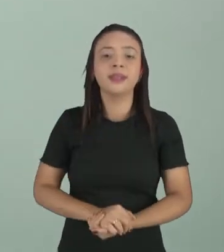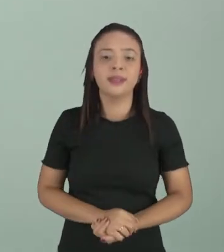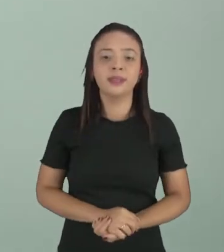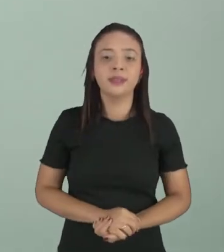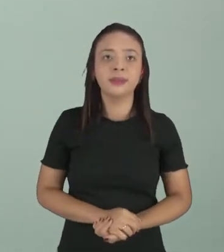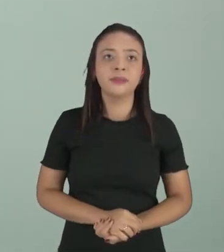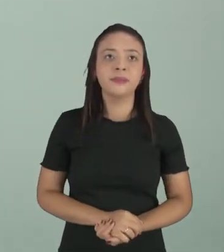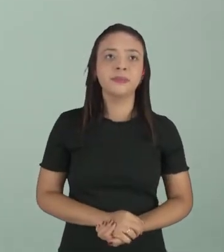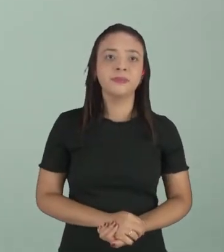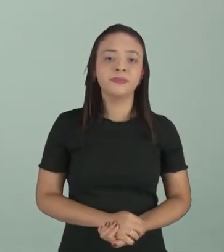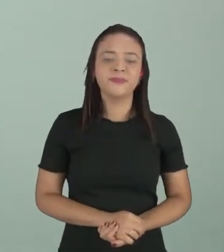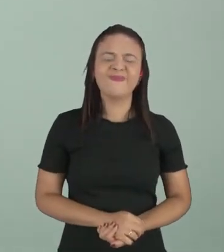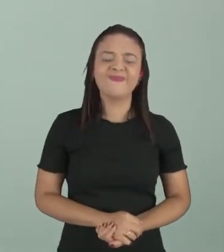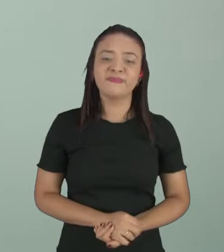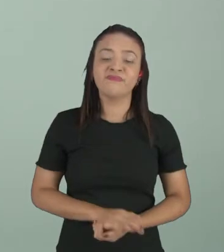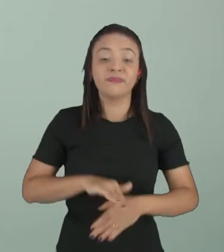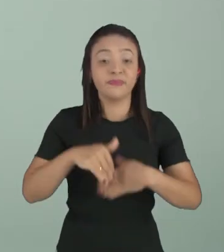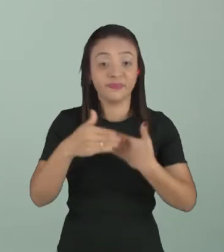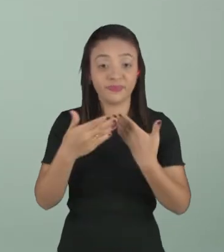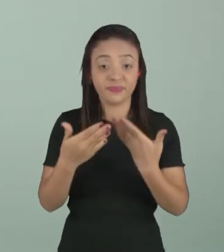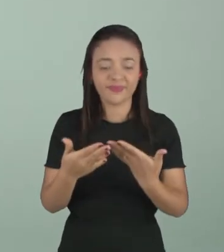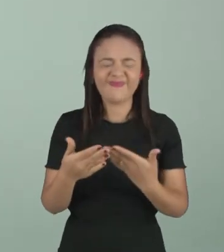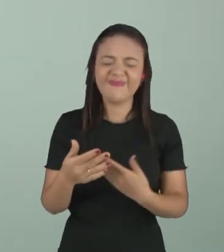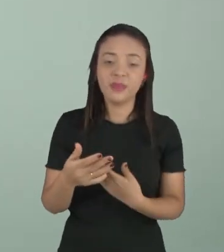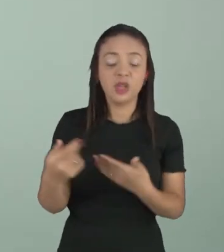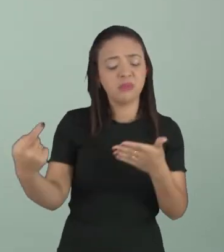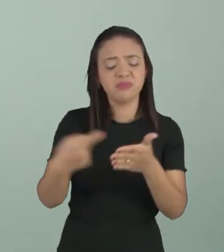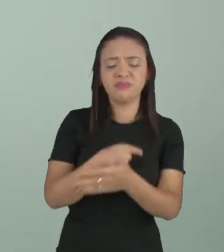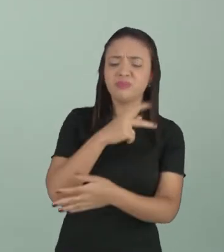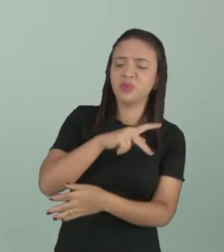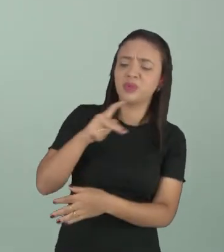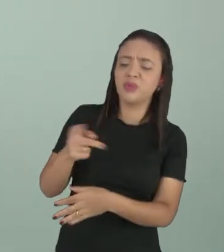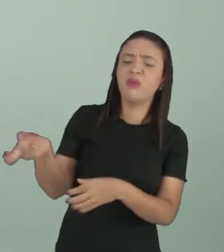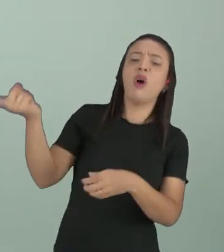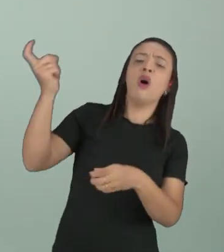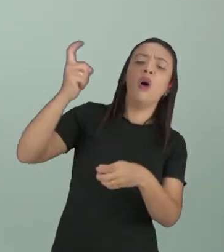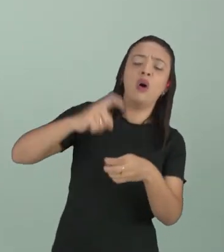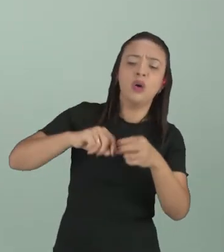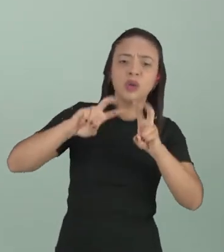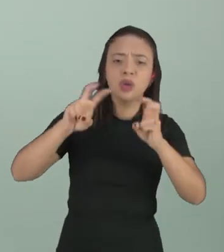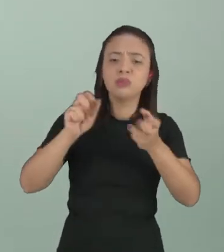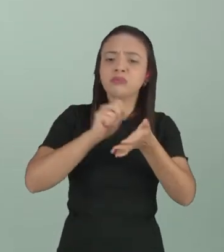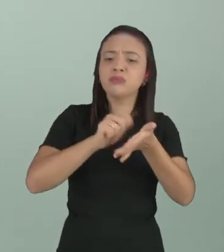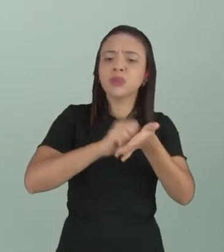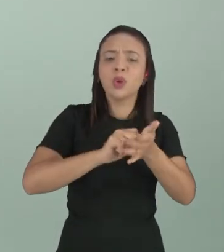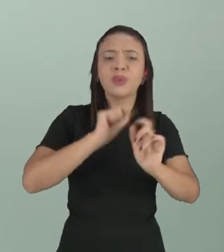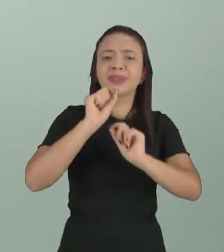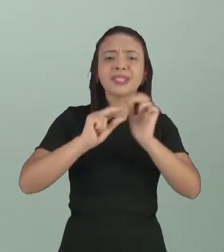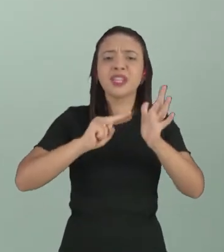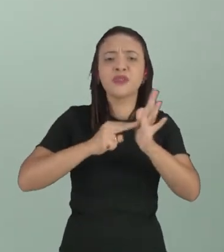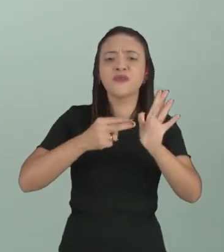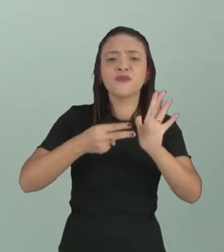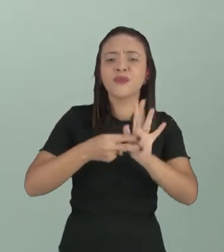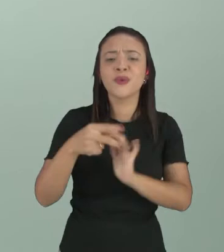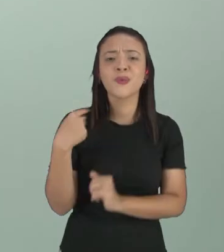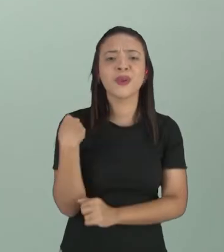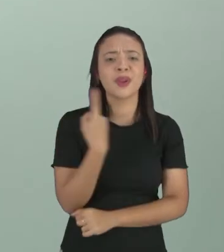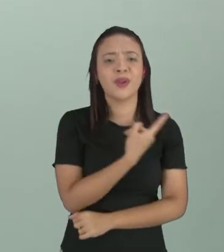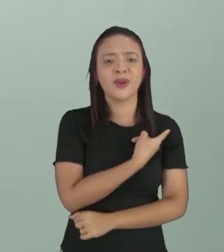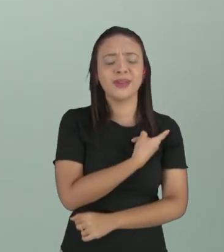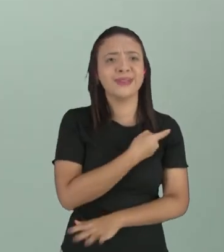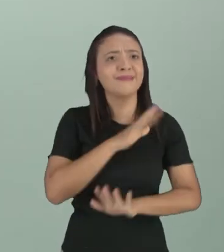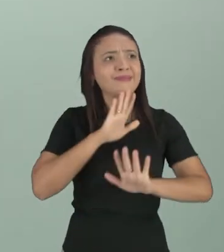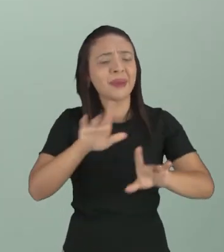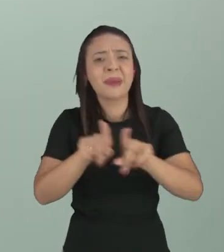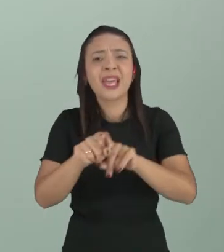atitudes dizem muito, ok? Professora, mas voltemos à ortografia, o que ela representa para nós e como é